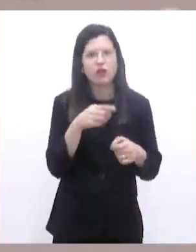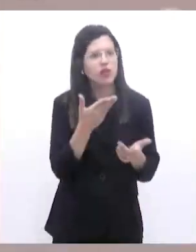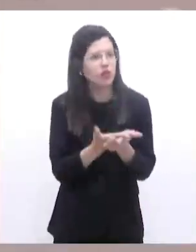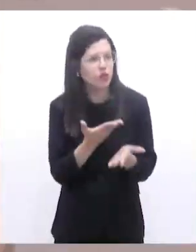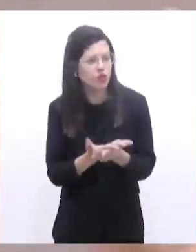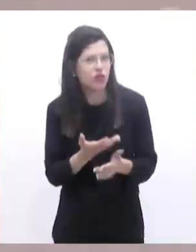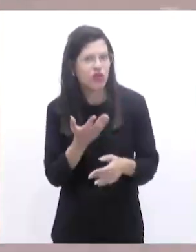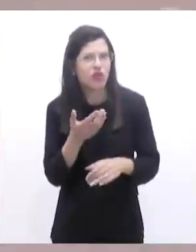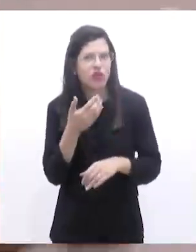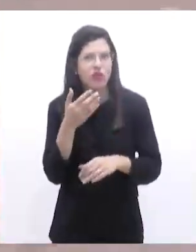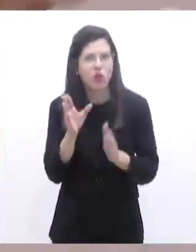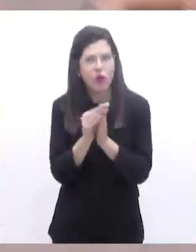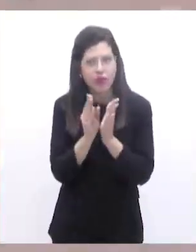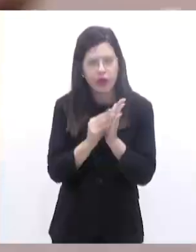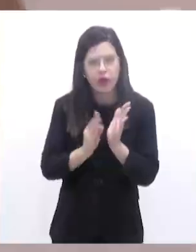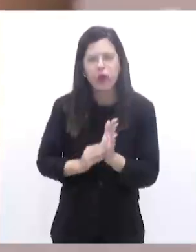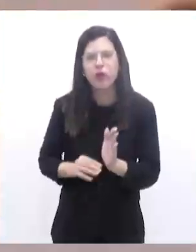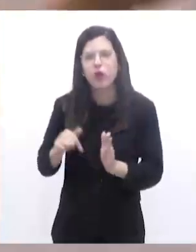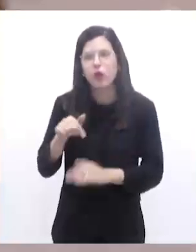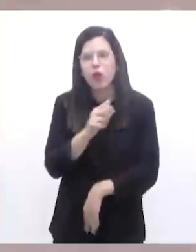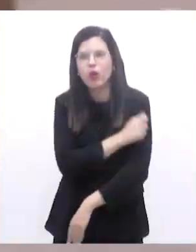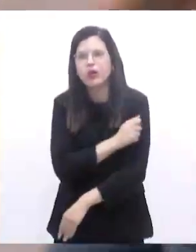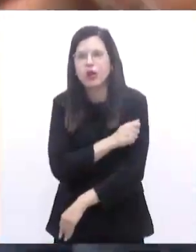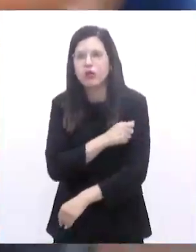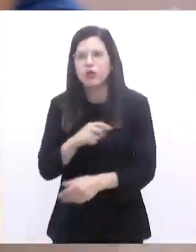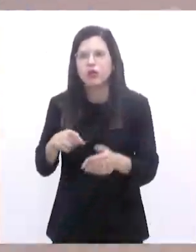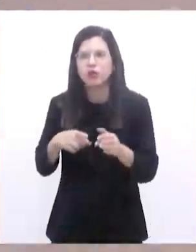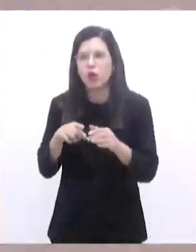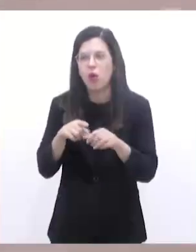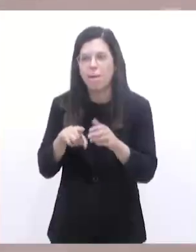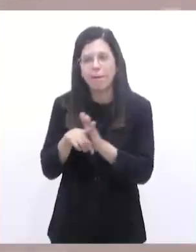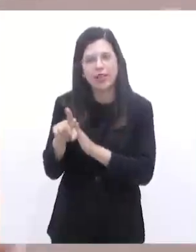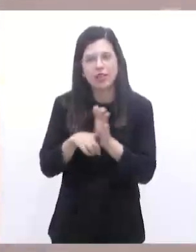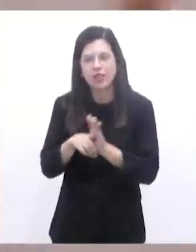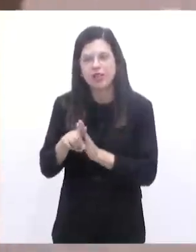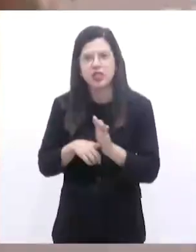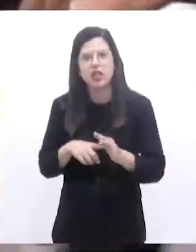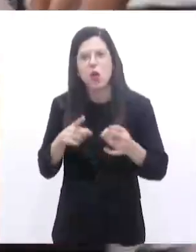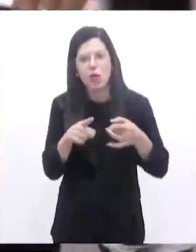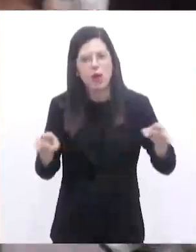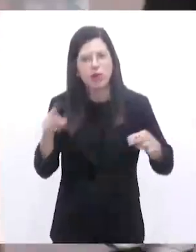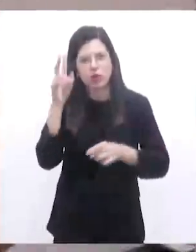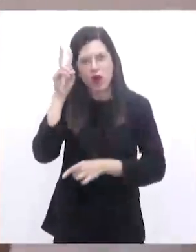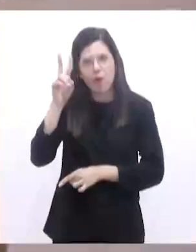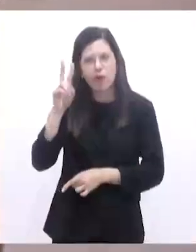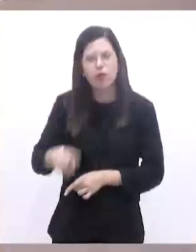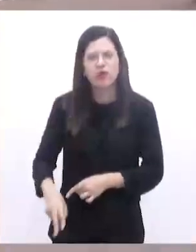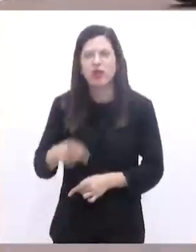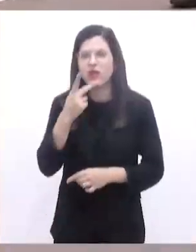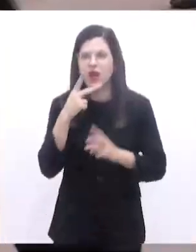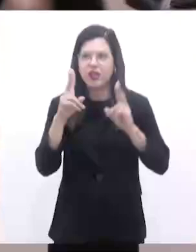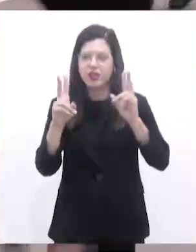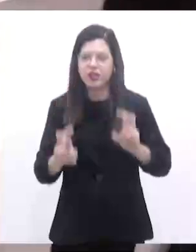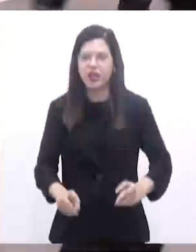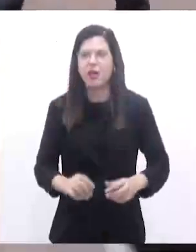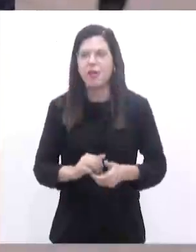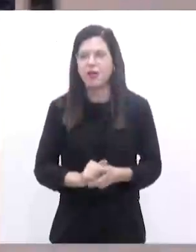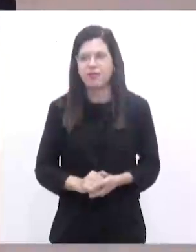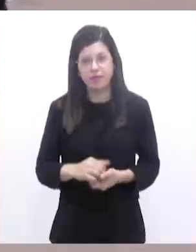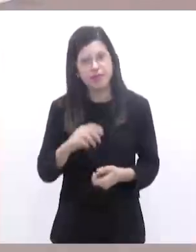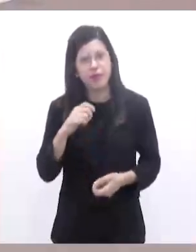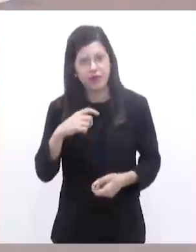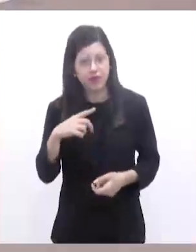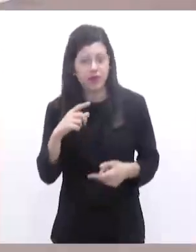matéria? Vamos botar os alunos para buscarem um samba enredo que fale sobre esse tema, que provavelmente vai ter. Então, a gente tem